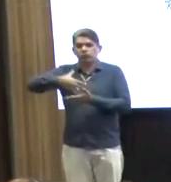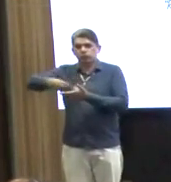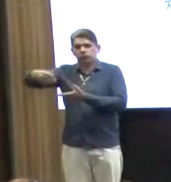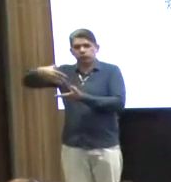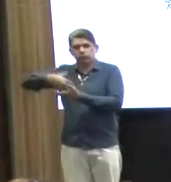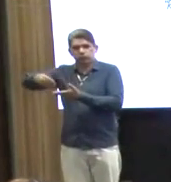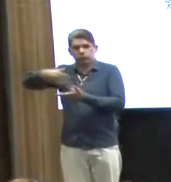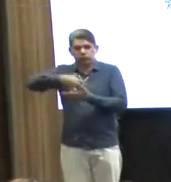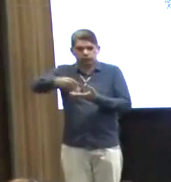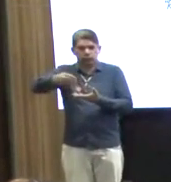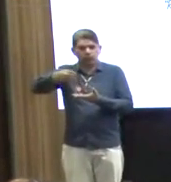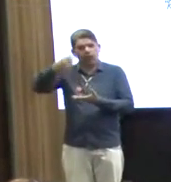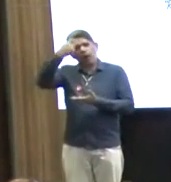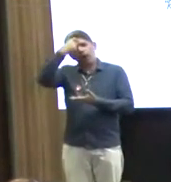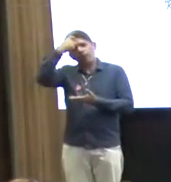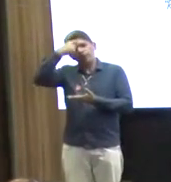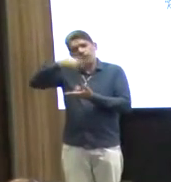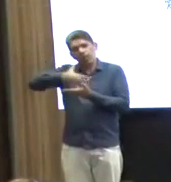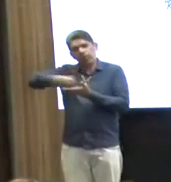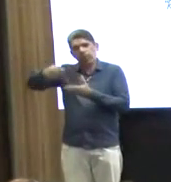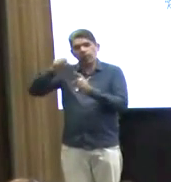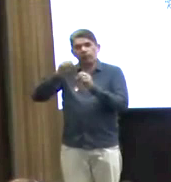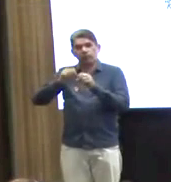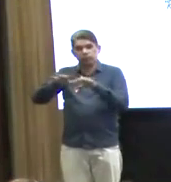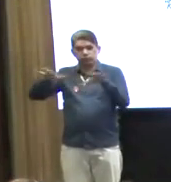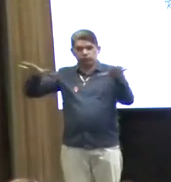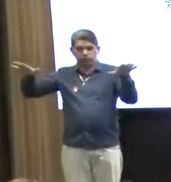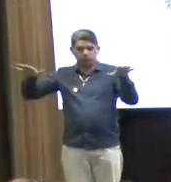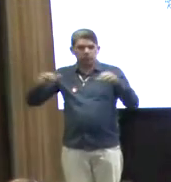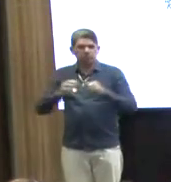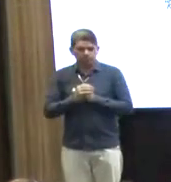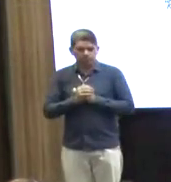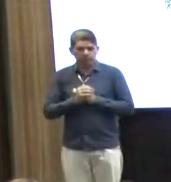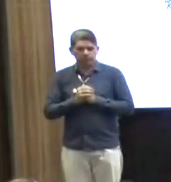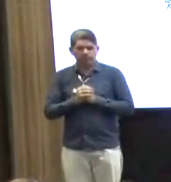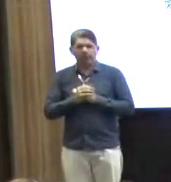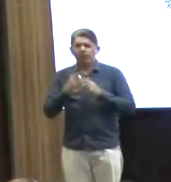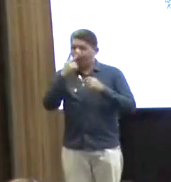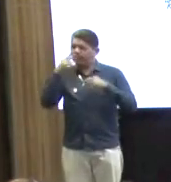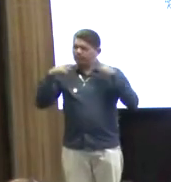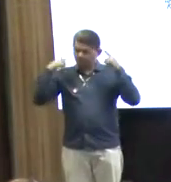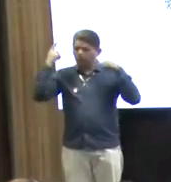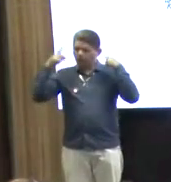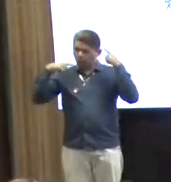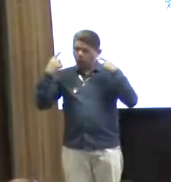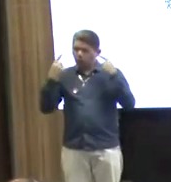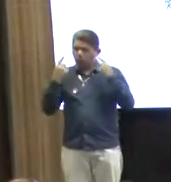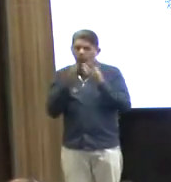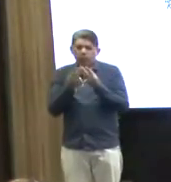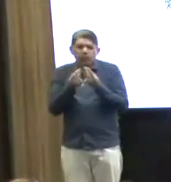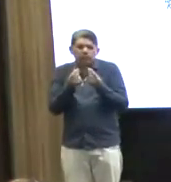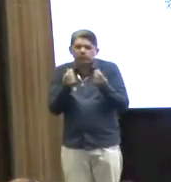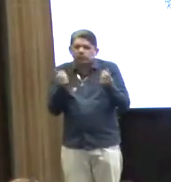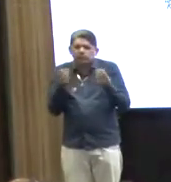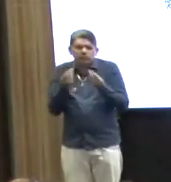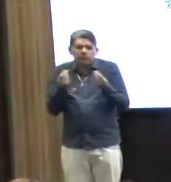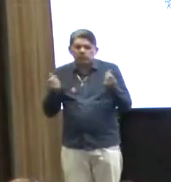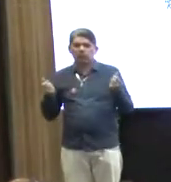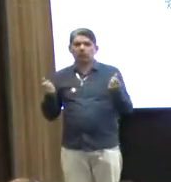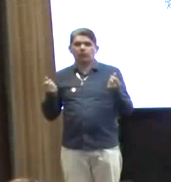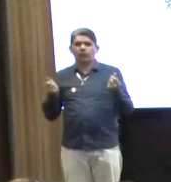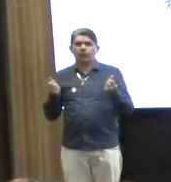nossas relações. Percebe que o negócio é maluco? É muito sutil. Eu, nos primeiros dias de aula, geralmente no primeiro, eu peço para